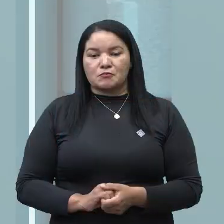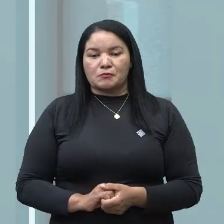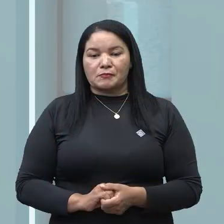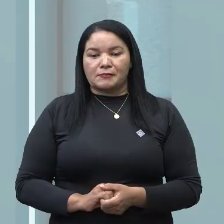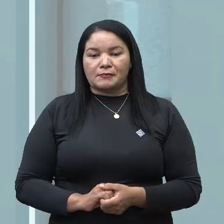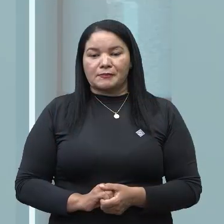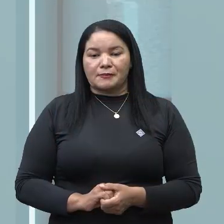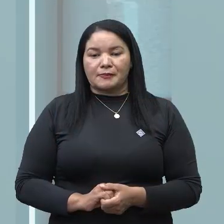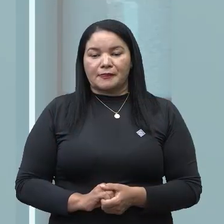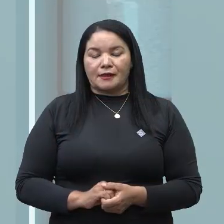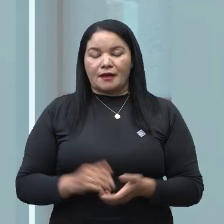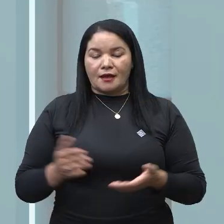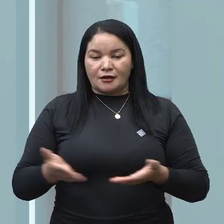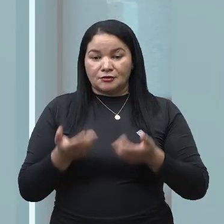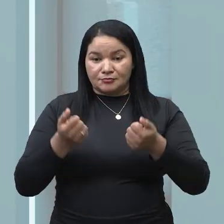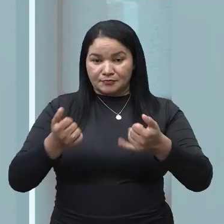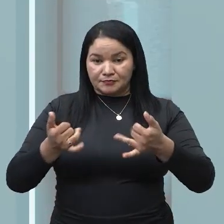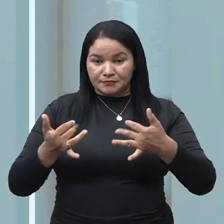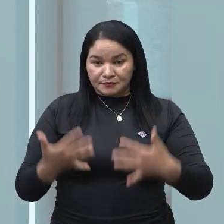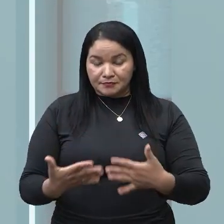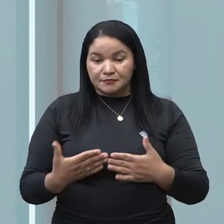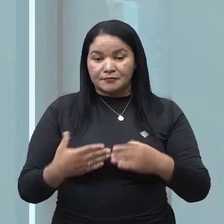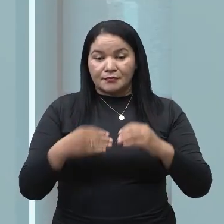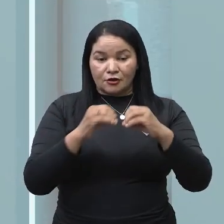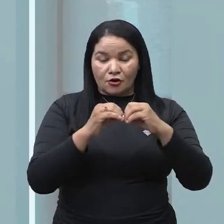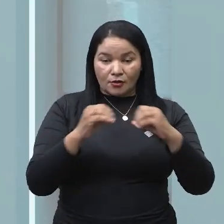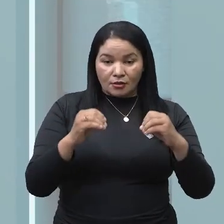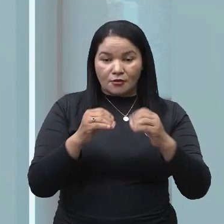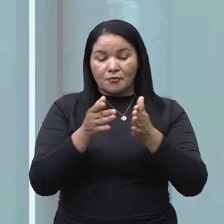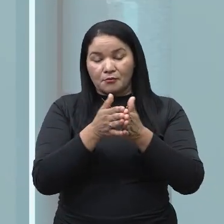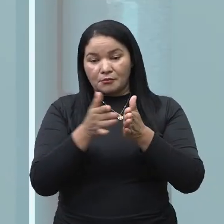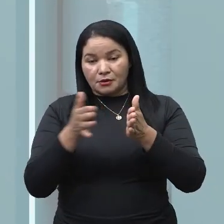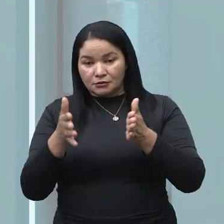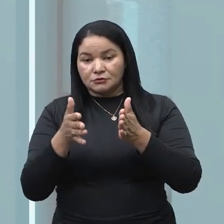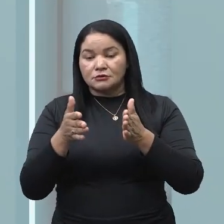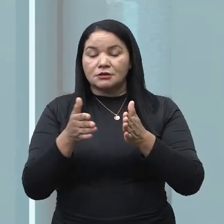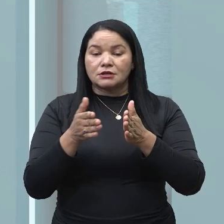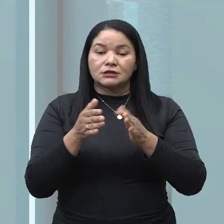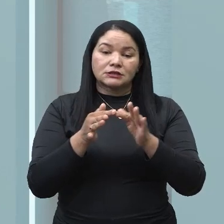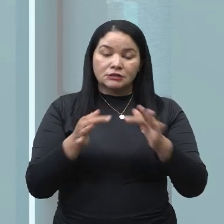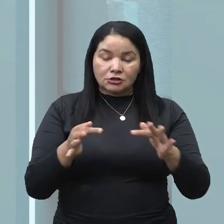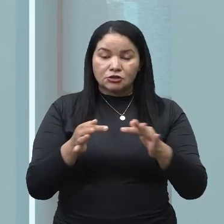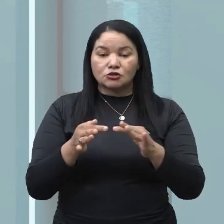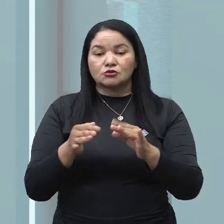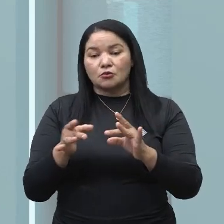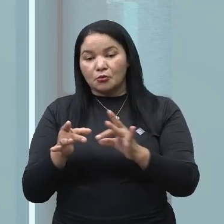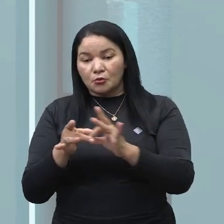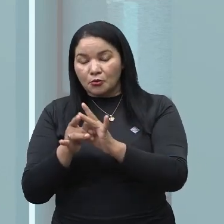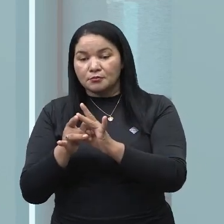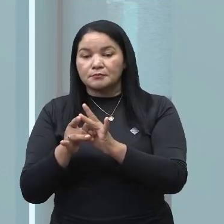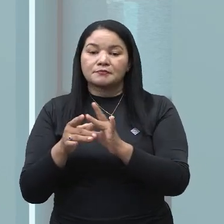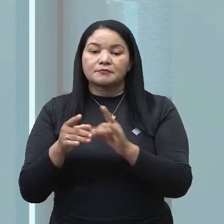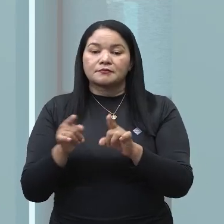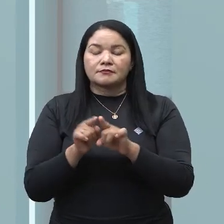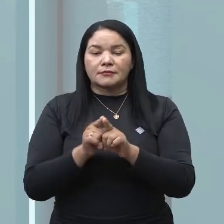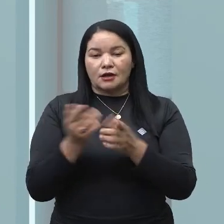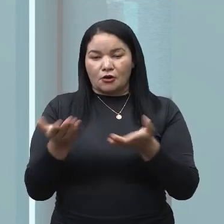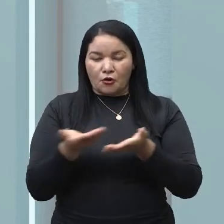Vamos falar sobre oração, vamos falar sobre período simples, período composto. Muito bem. Primeiramente, vamos